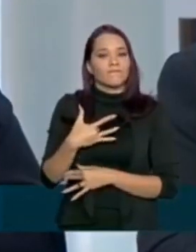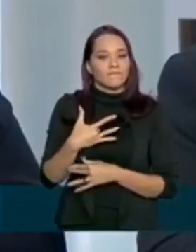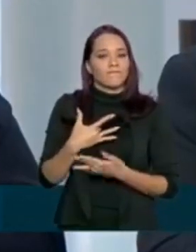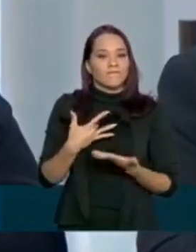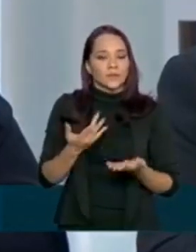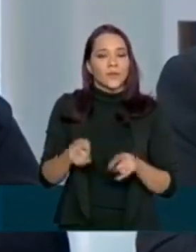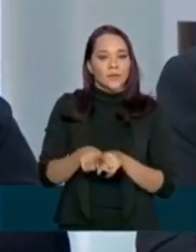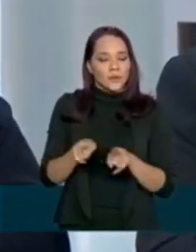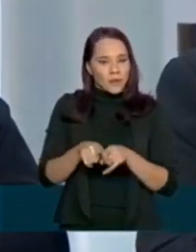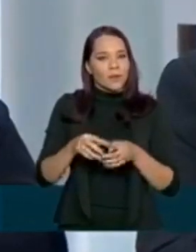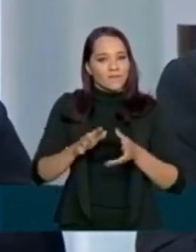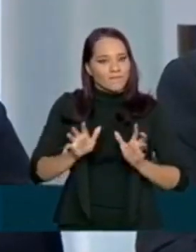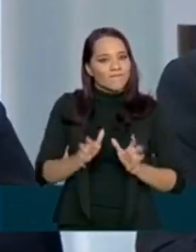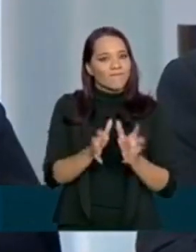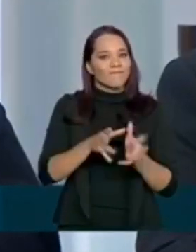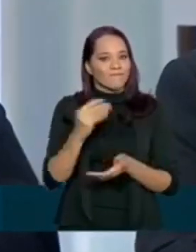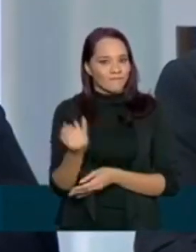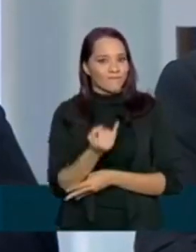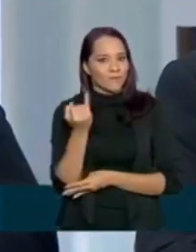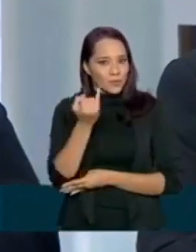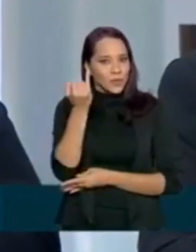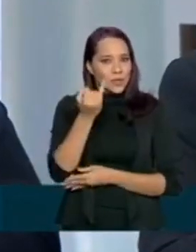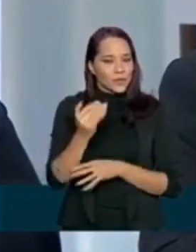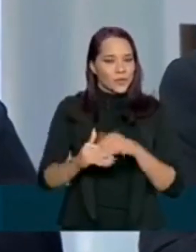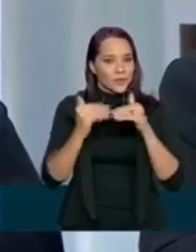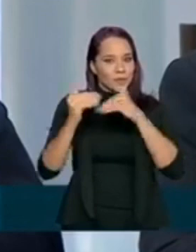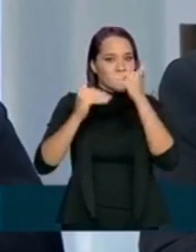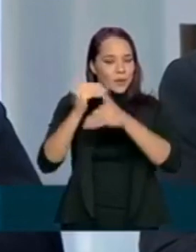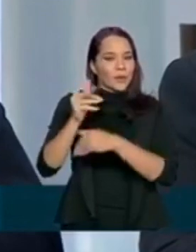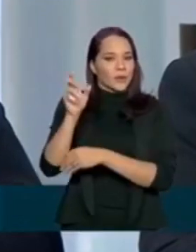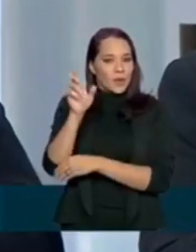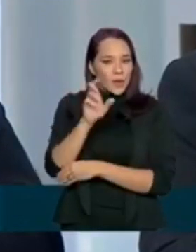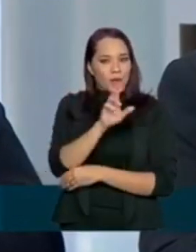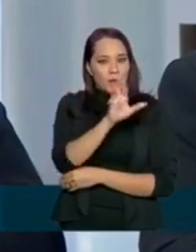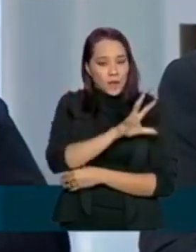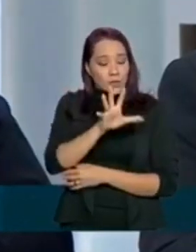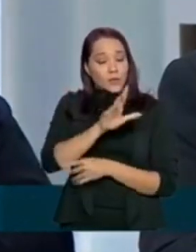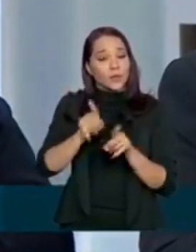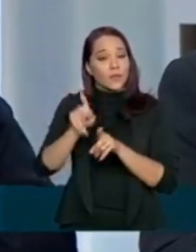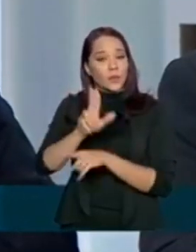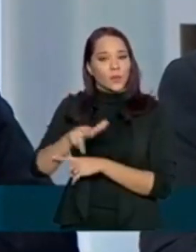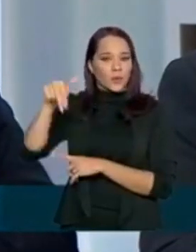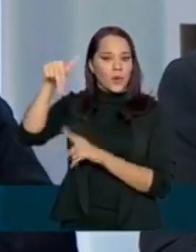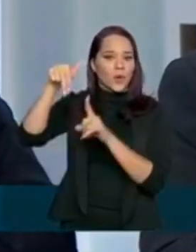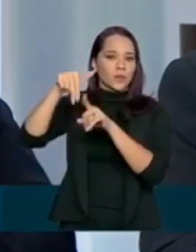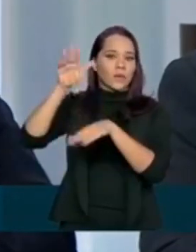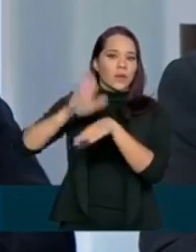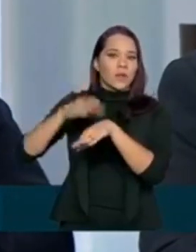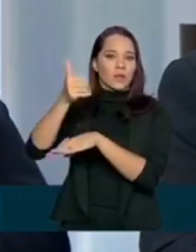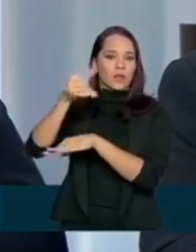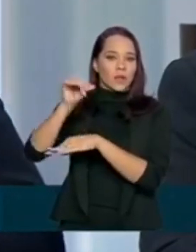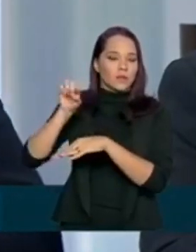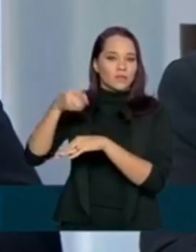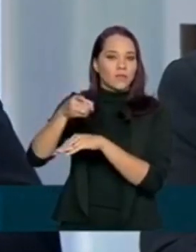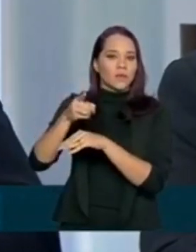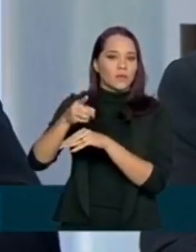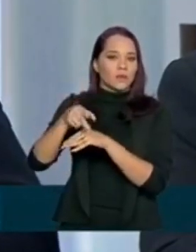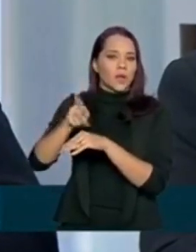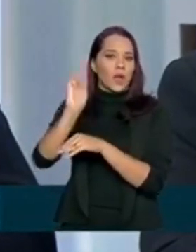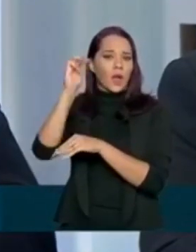é um empreendimento extremamente importante também para desenvolvimento daquela região além da região norte com mais de 10 mil km o